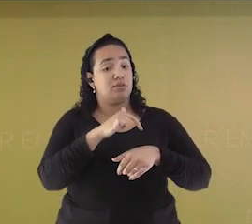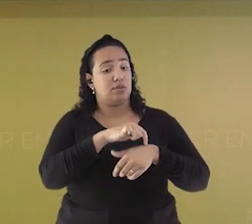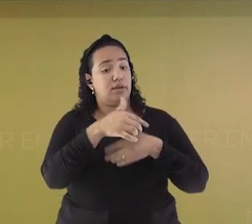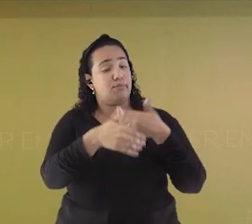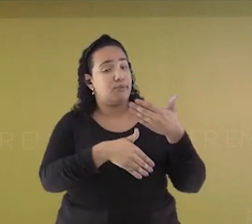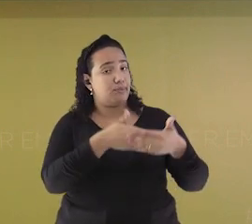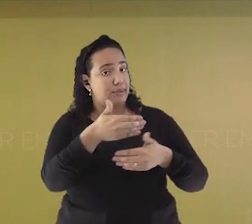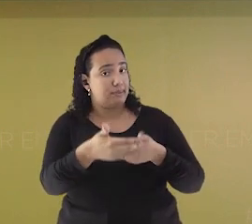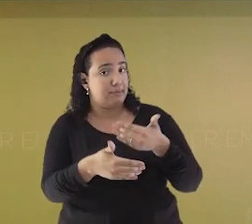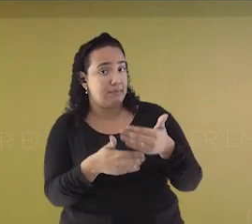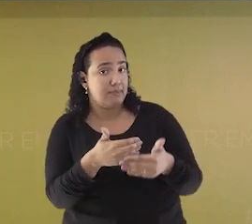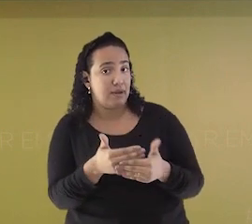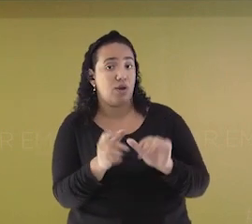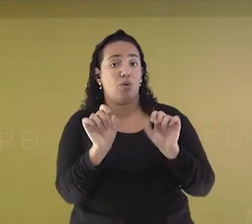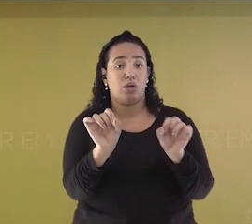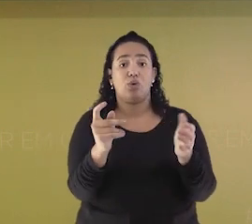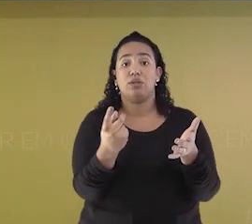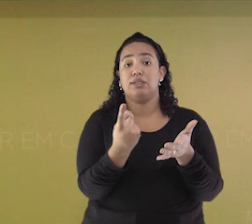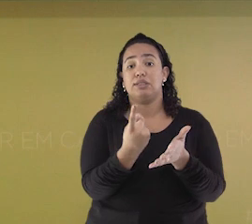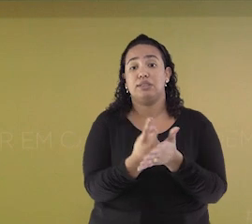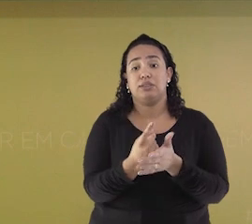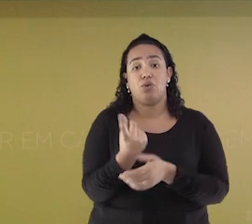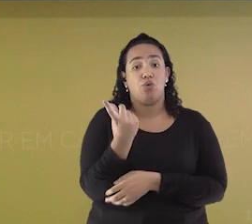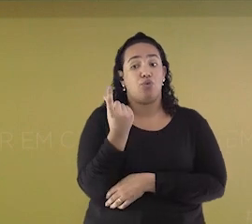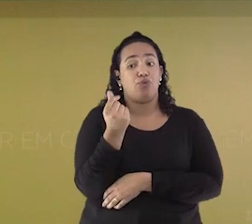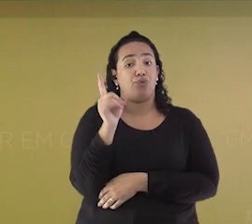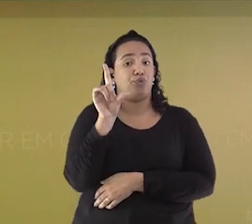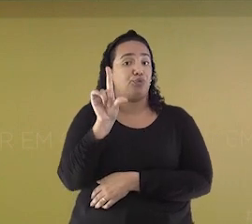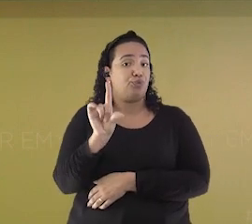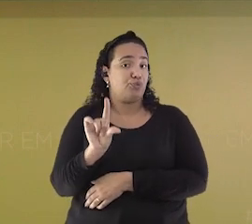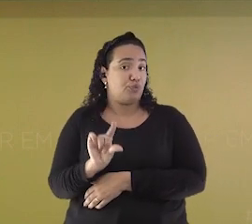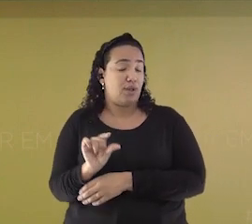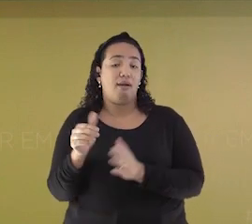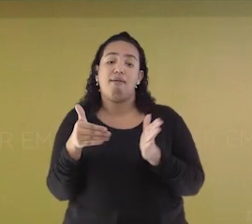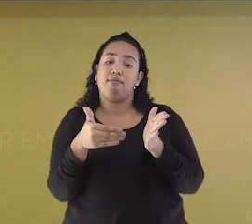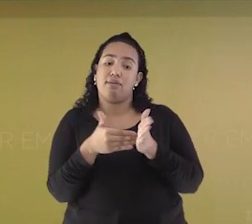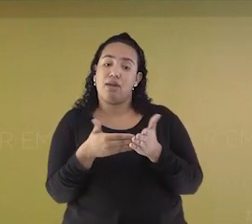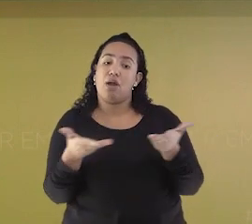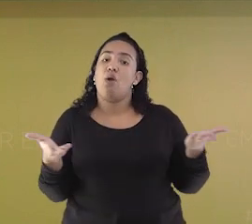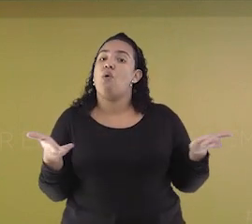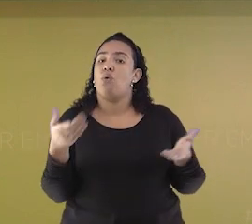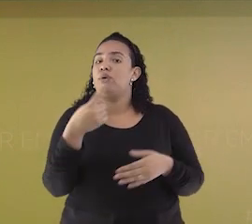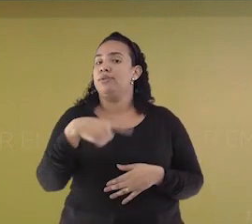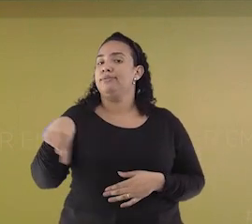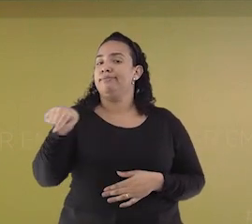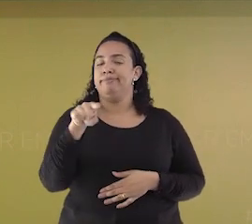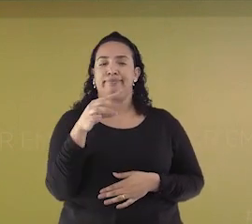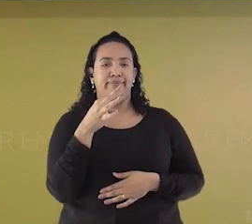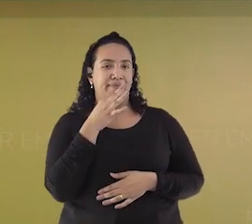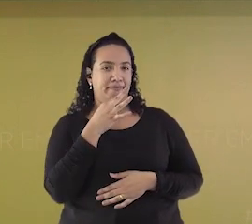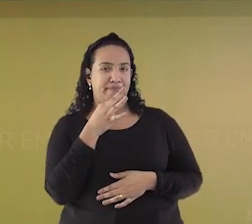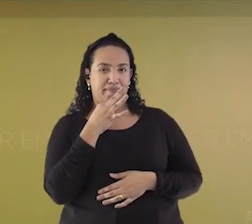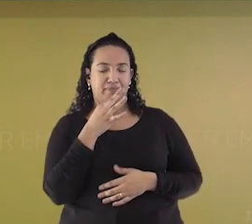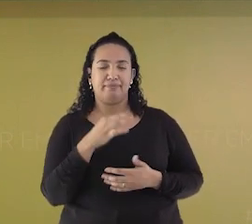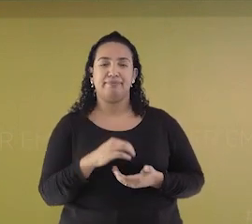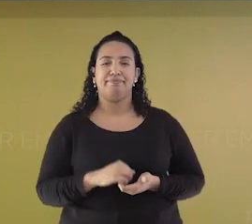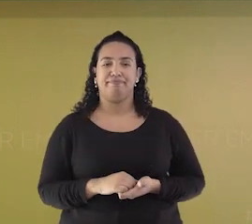tempo, ele acabou ficando popular, até se tornar o que conhecemos